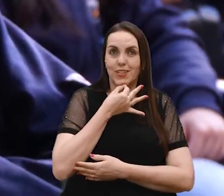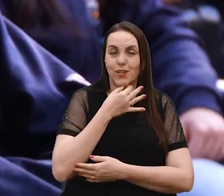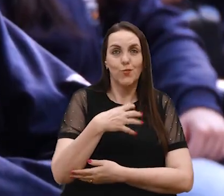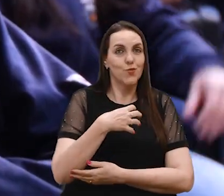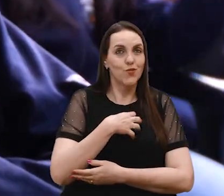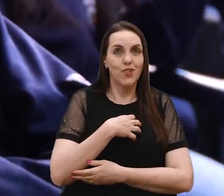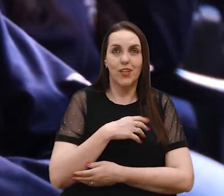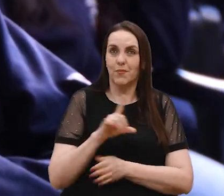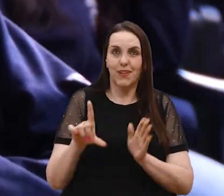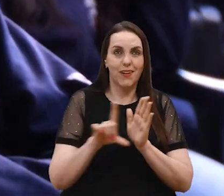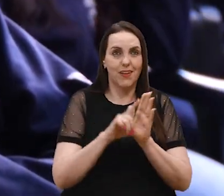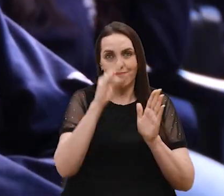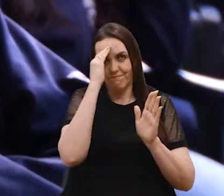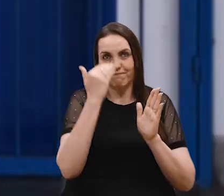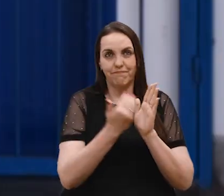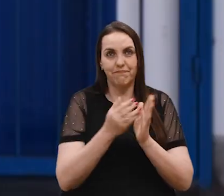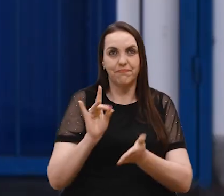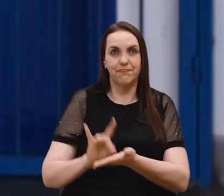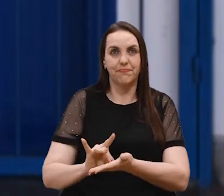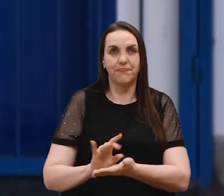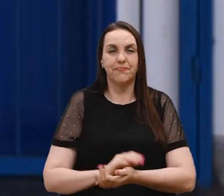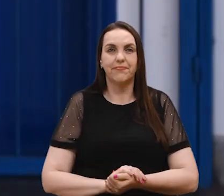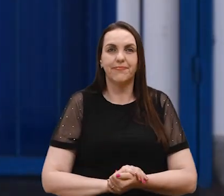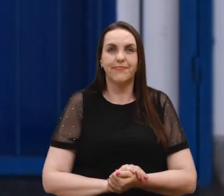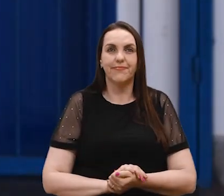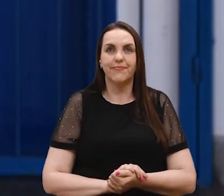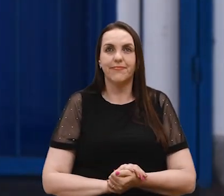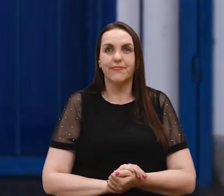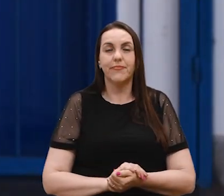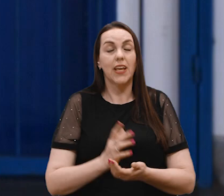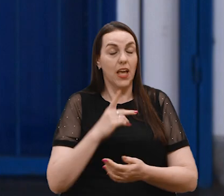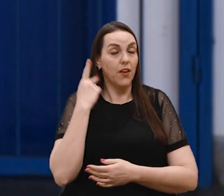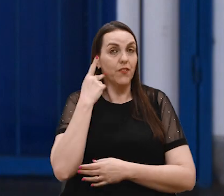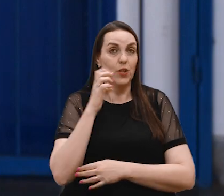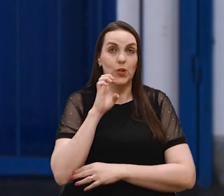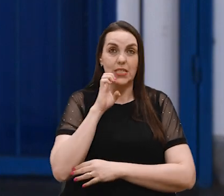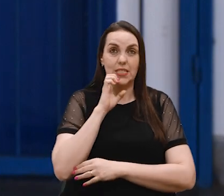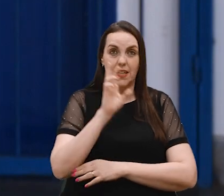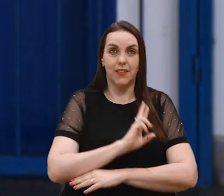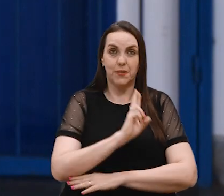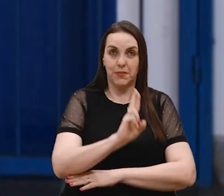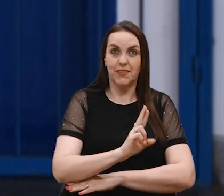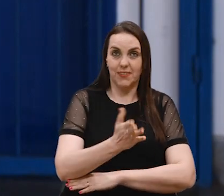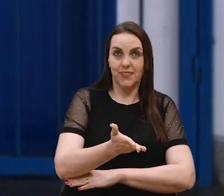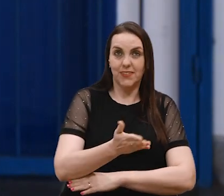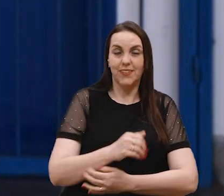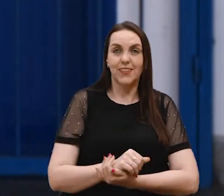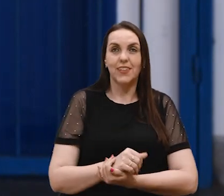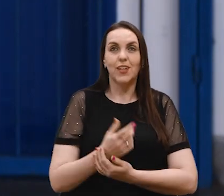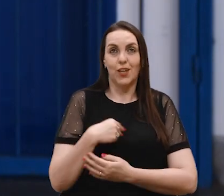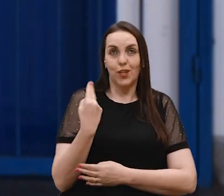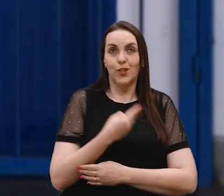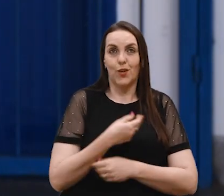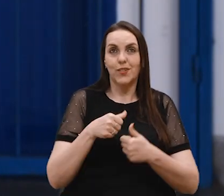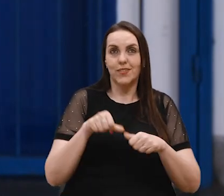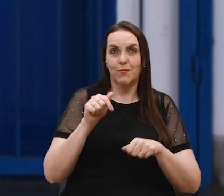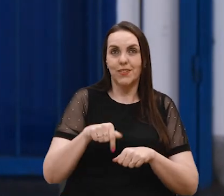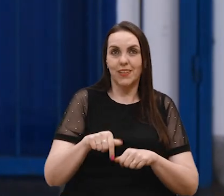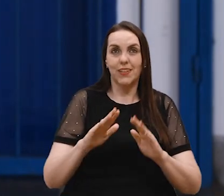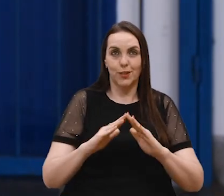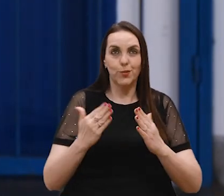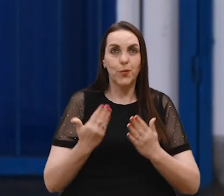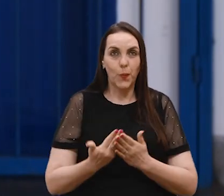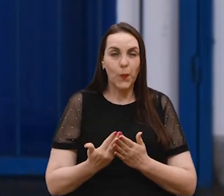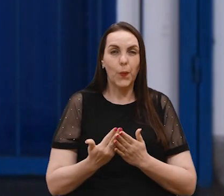conseguir concretizar a lei. Bem, vereadora Estela, nossa representante, e aqui a gente está na Escola Vitório